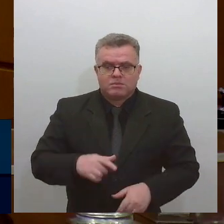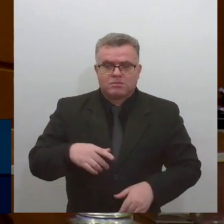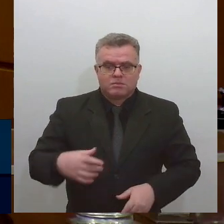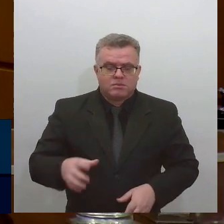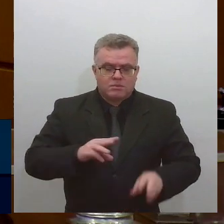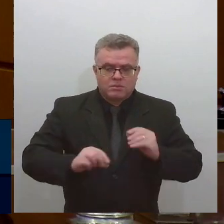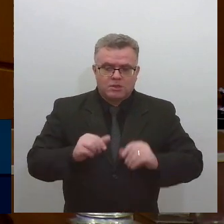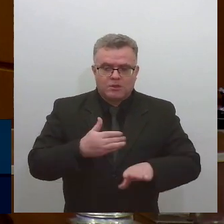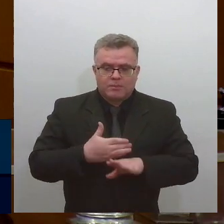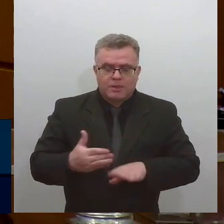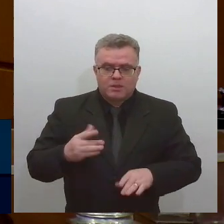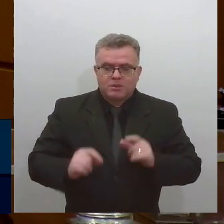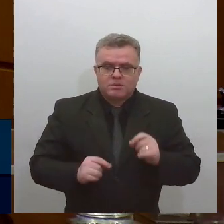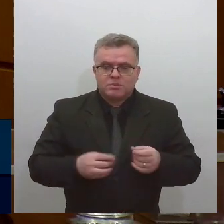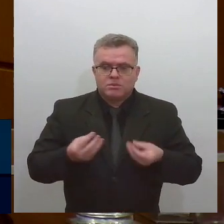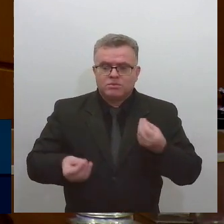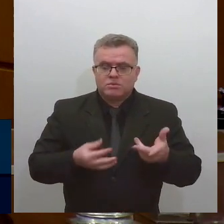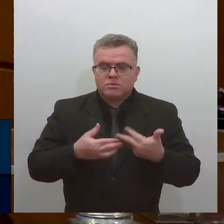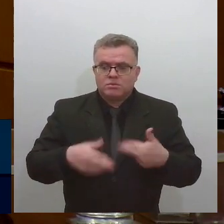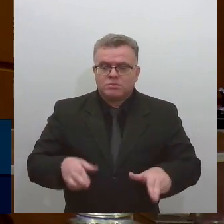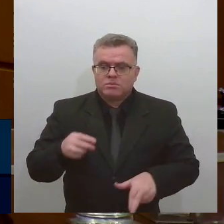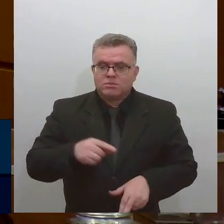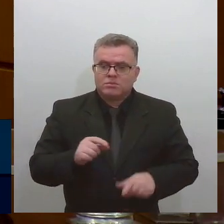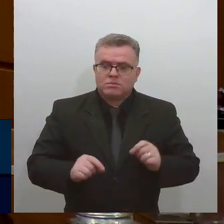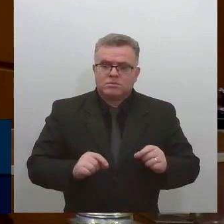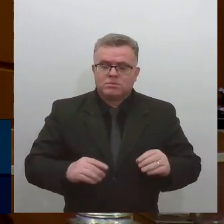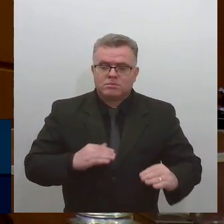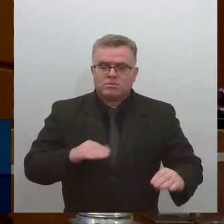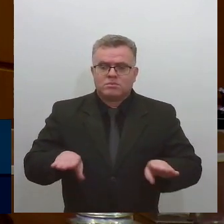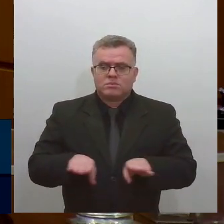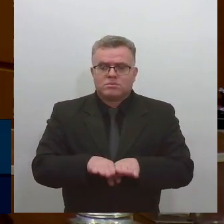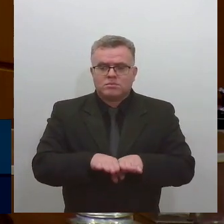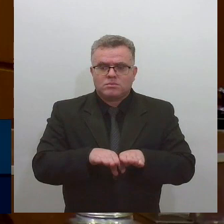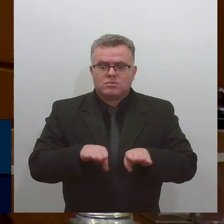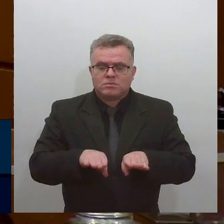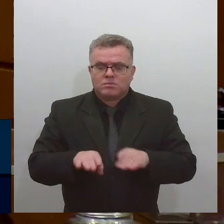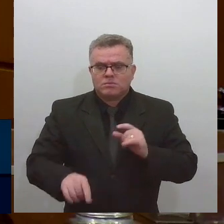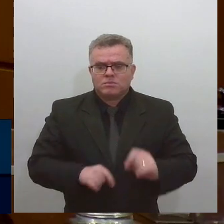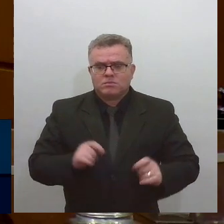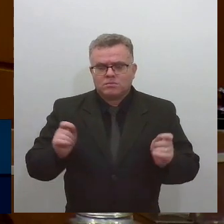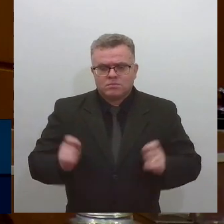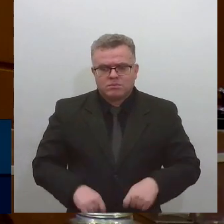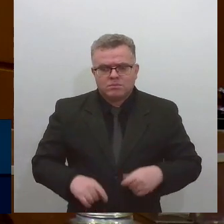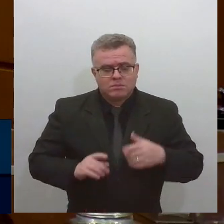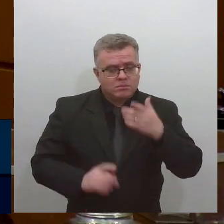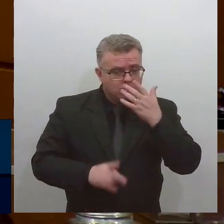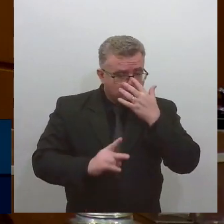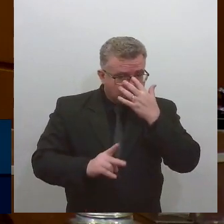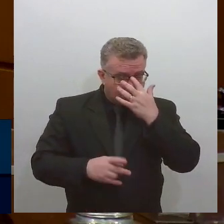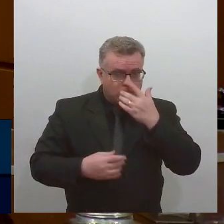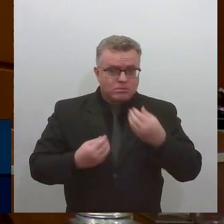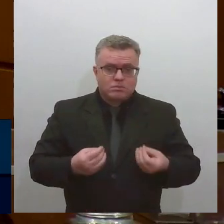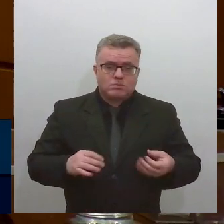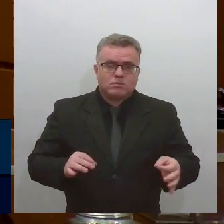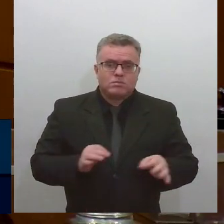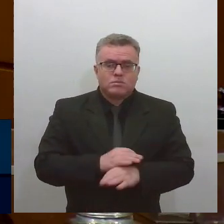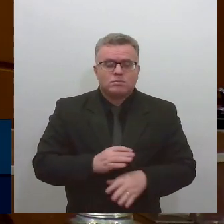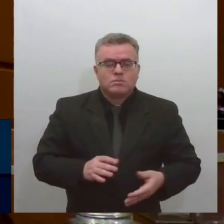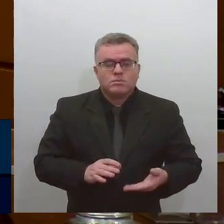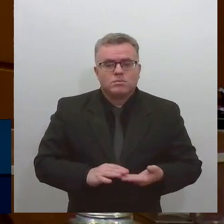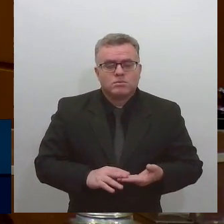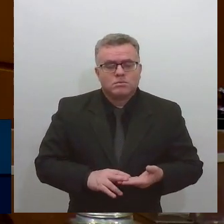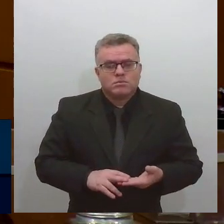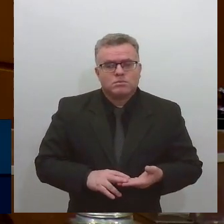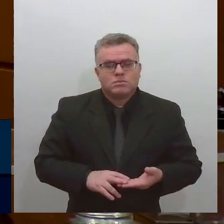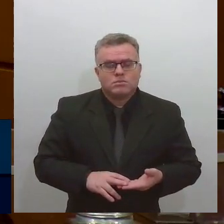da duplicação lá então na segunda fase ela aí sim contempla a duplicação da rodovia até Itabaiana e nós